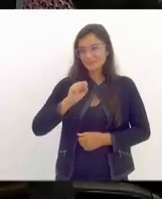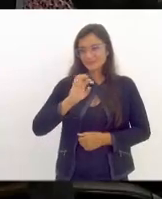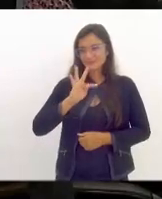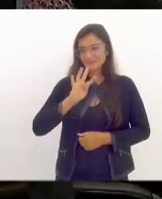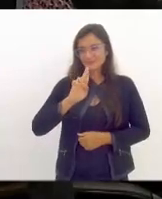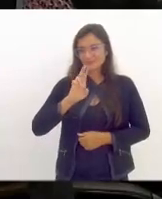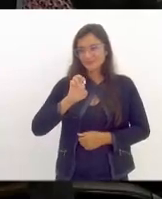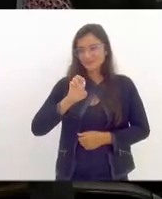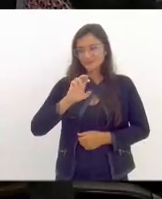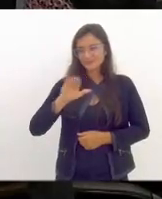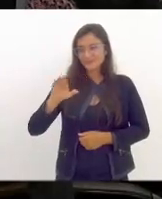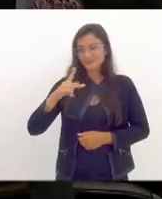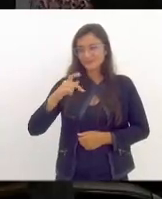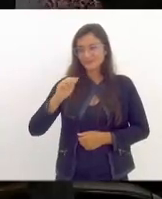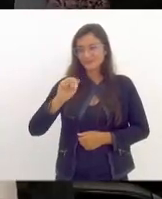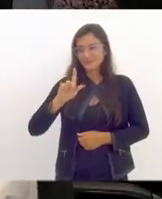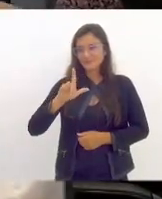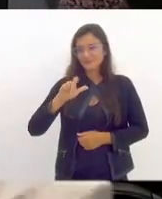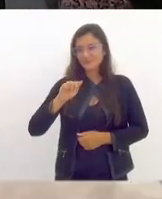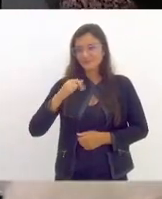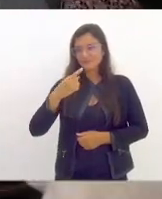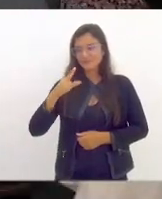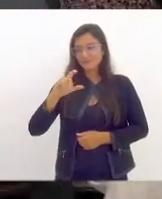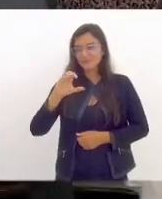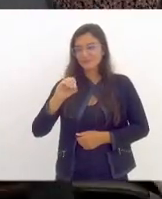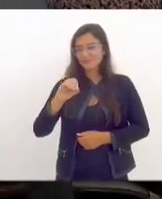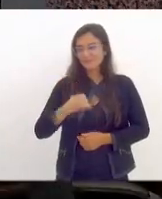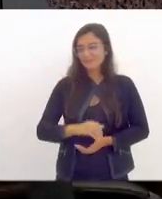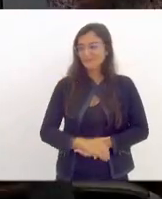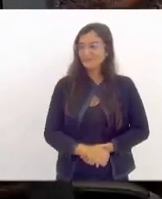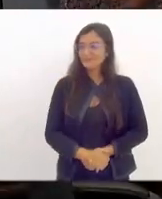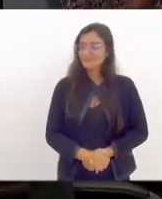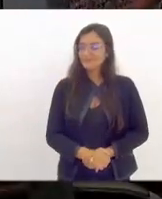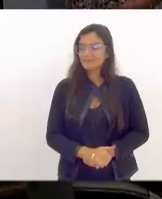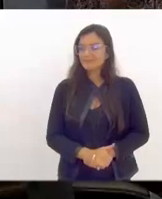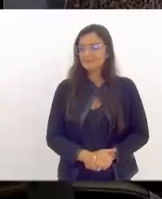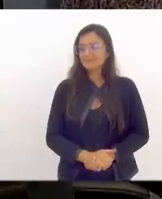ele veio todo no Zé Pilintra hoje meu amor